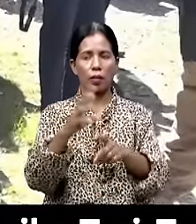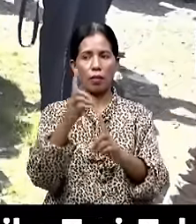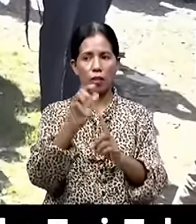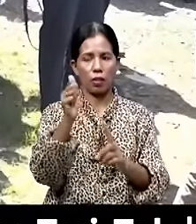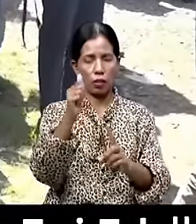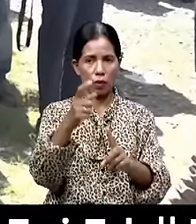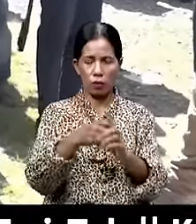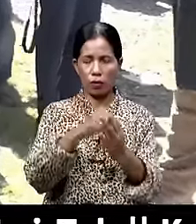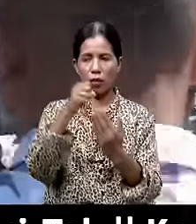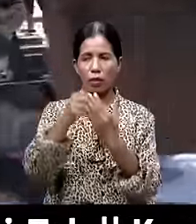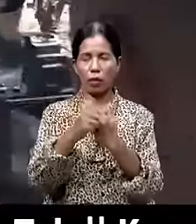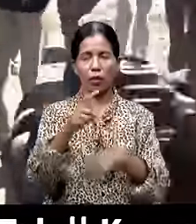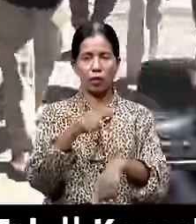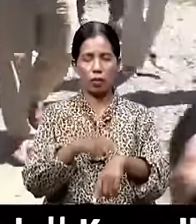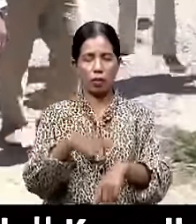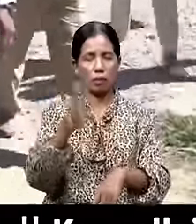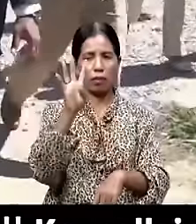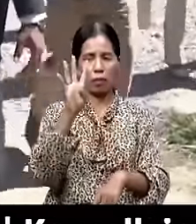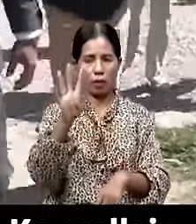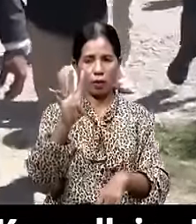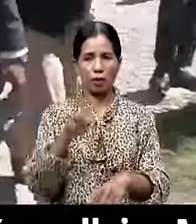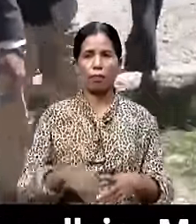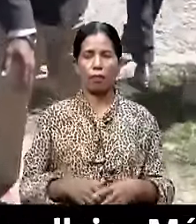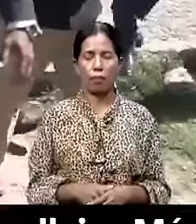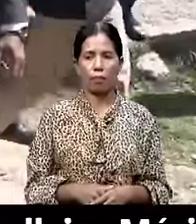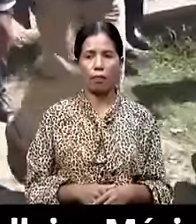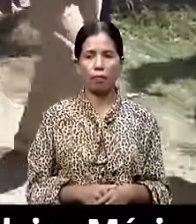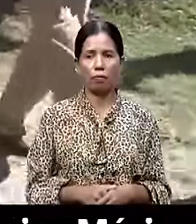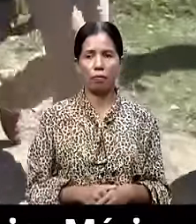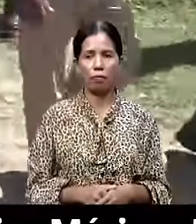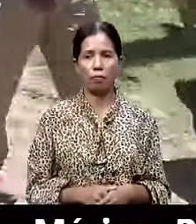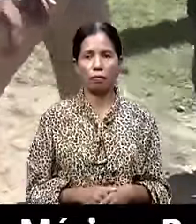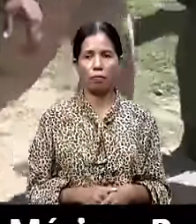fulan setembro e a tucuhat no balon no craic. Dilma Suzeti, Adriano Verdial, GMN.